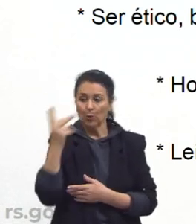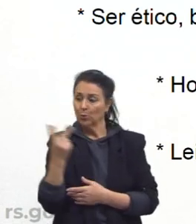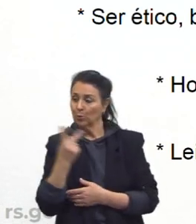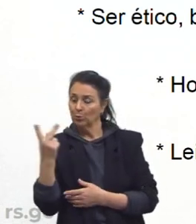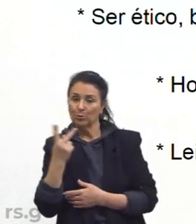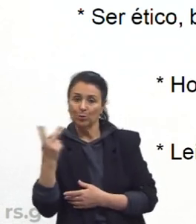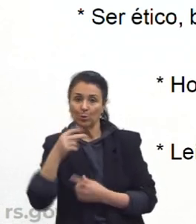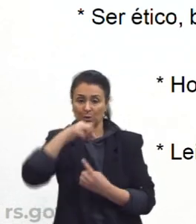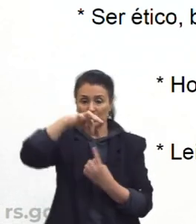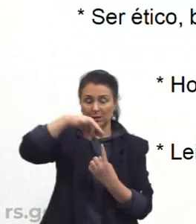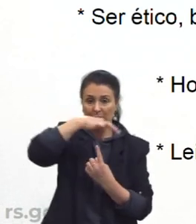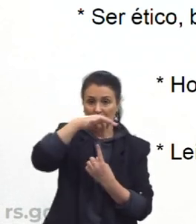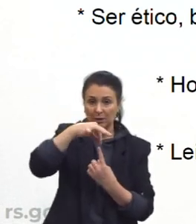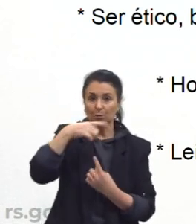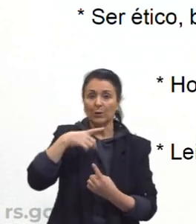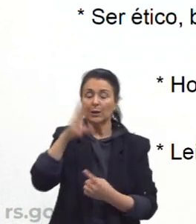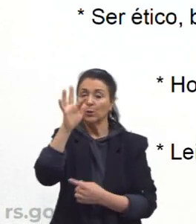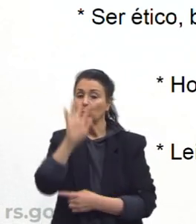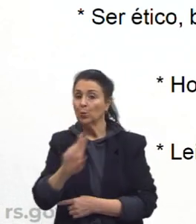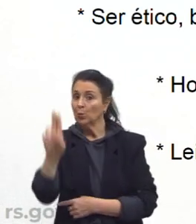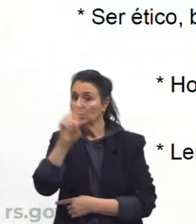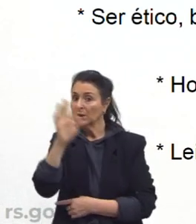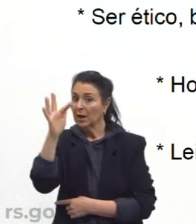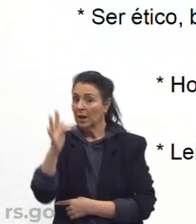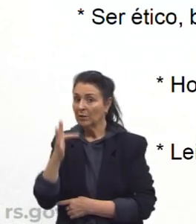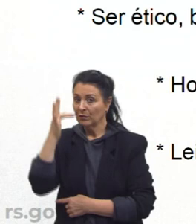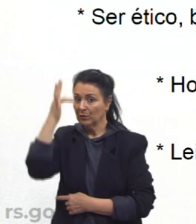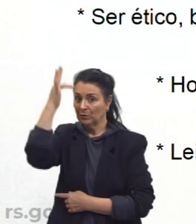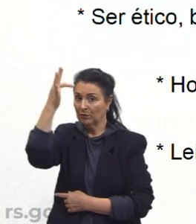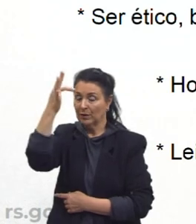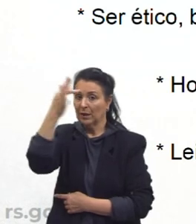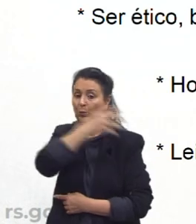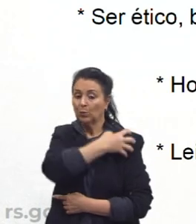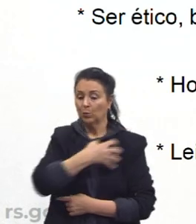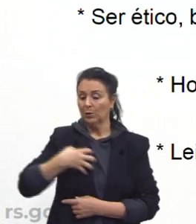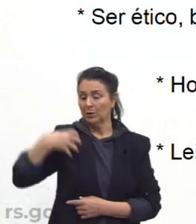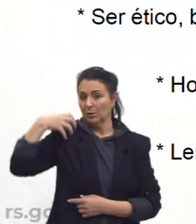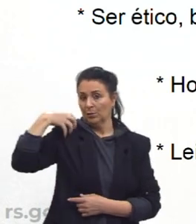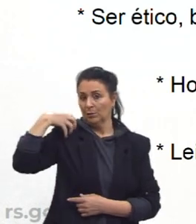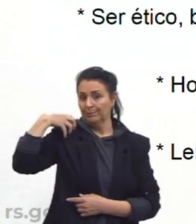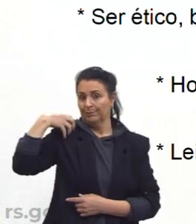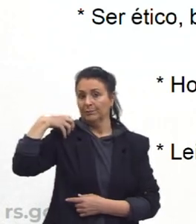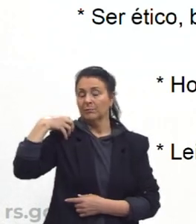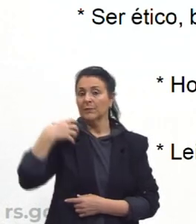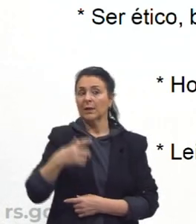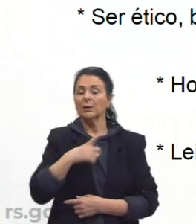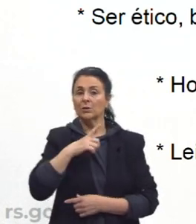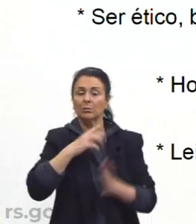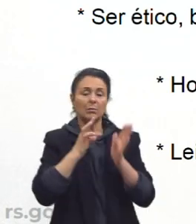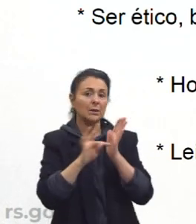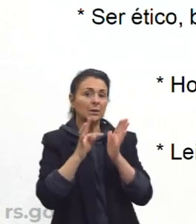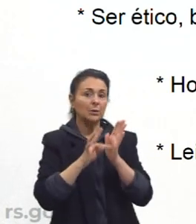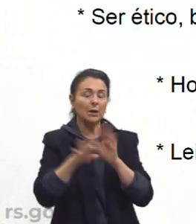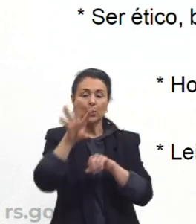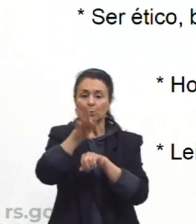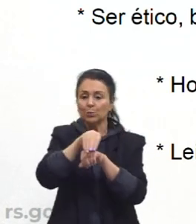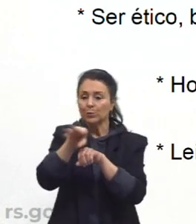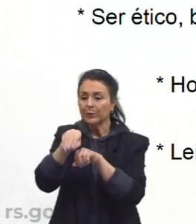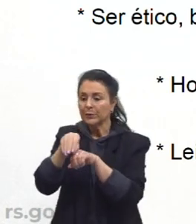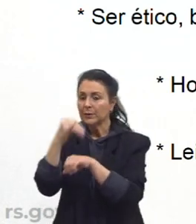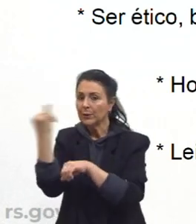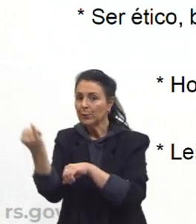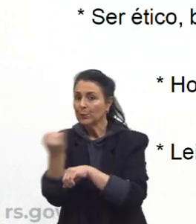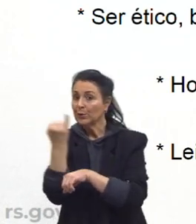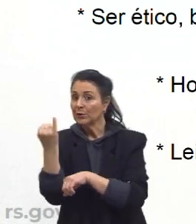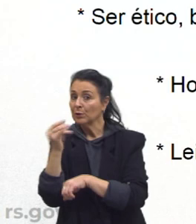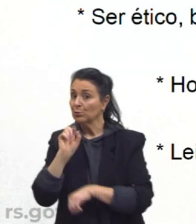aristotélica né o Aristóteles pregava que ele na sua teoria do conhecimento a importância dos